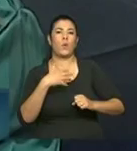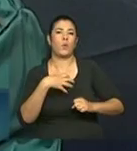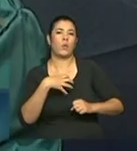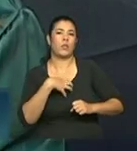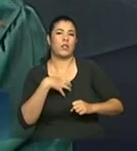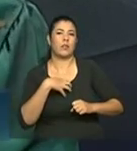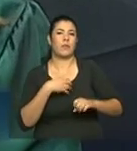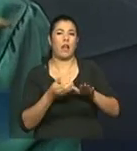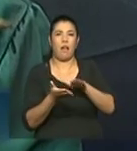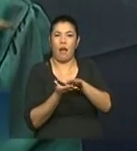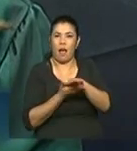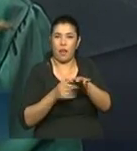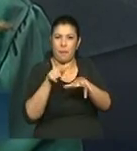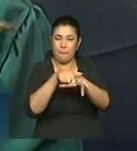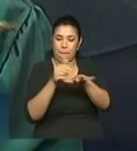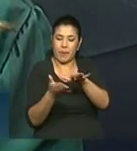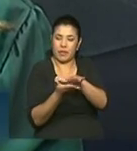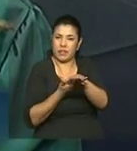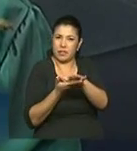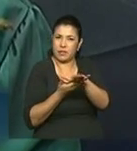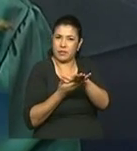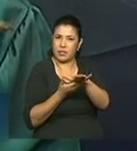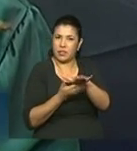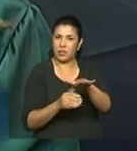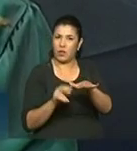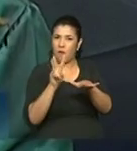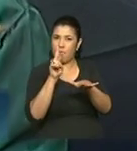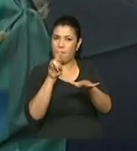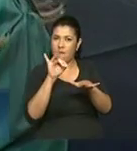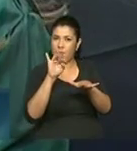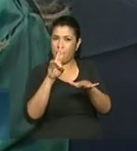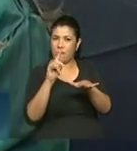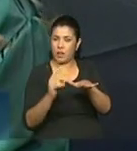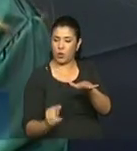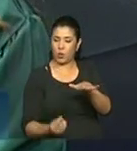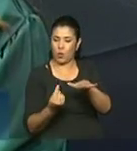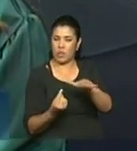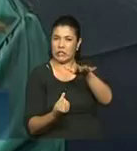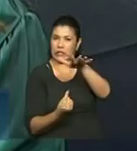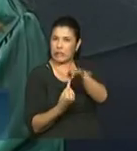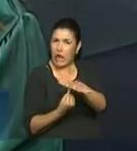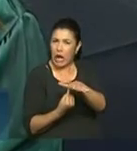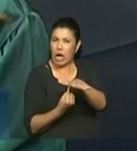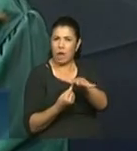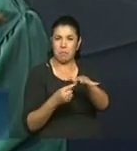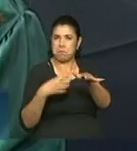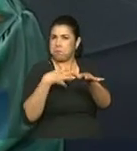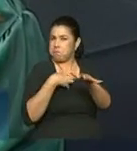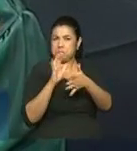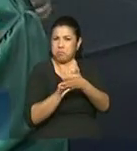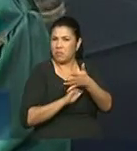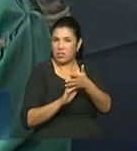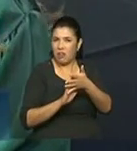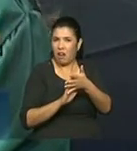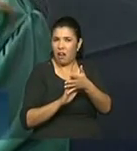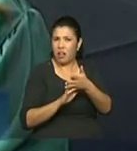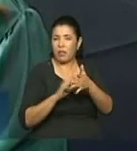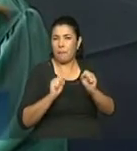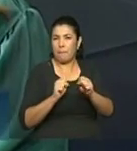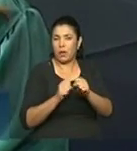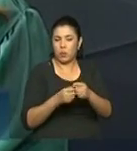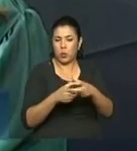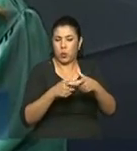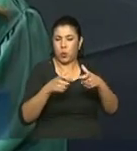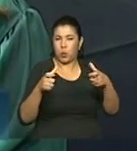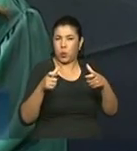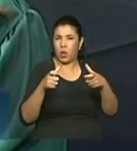pé insensível, se ele pisa num caco de vidro e não sente, pode infeccionar e levar até uma amputação no futuro. Então,